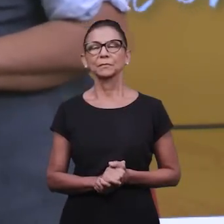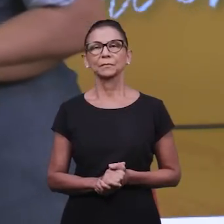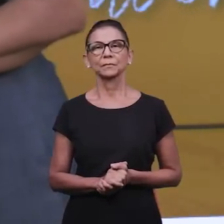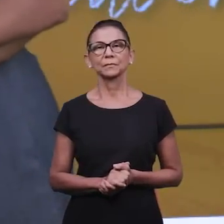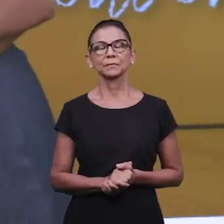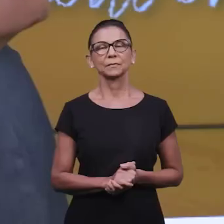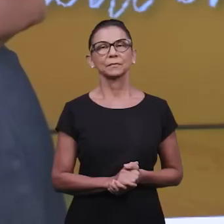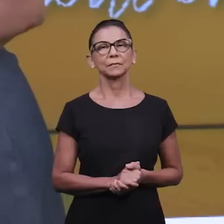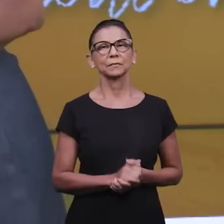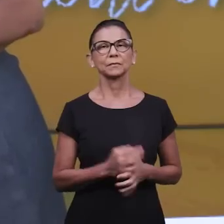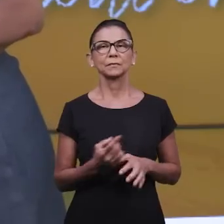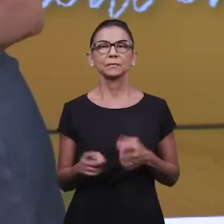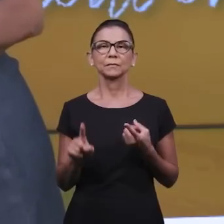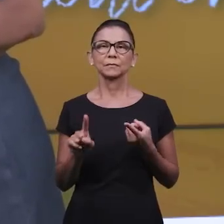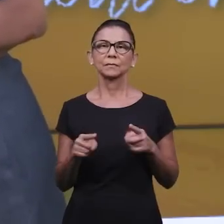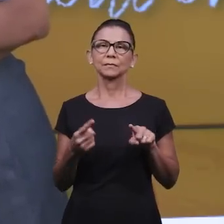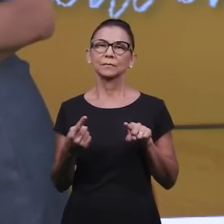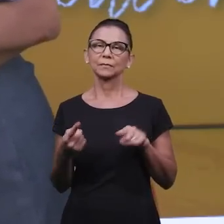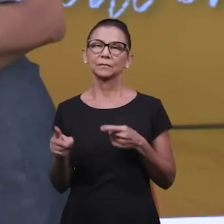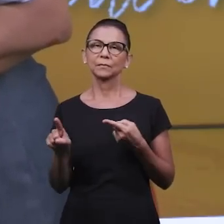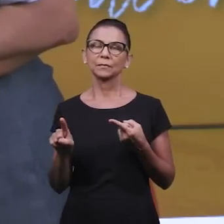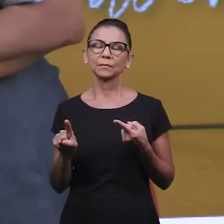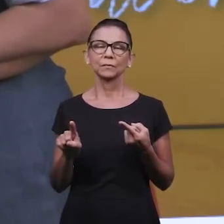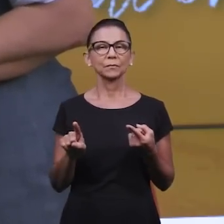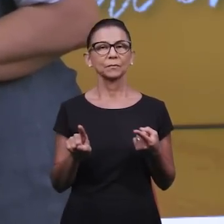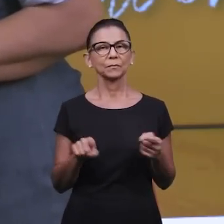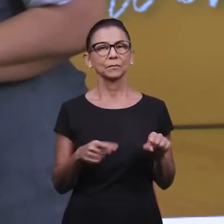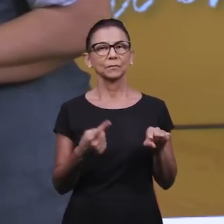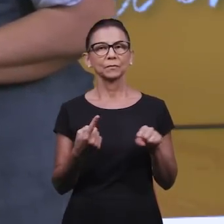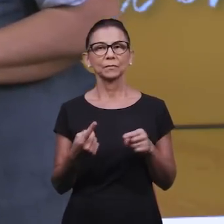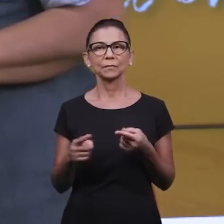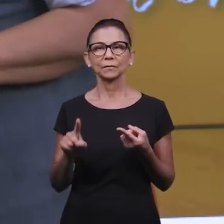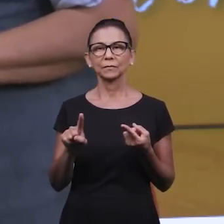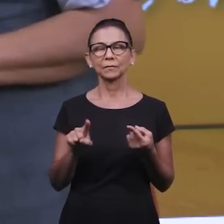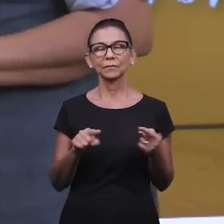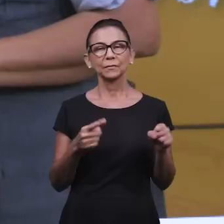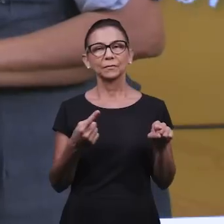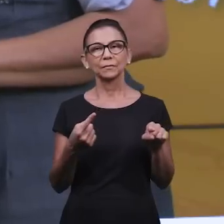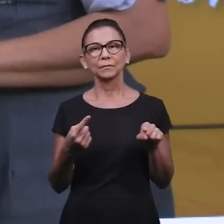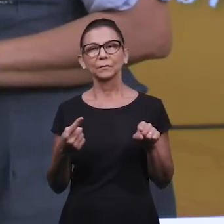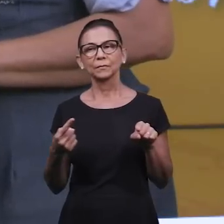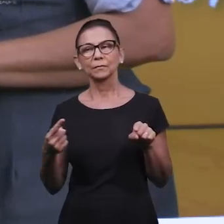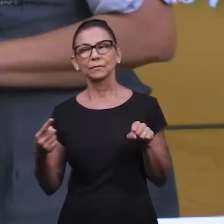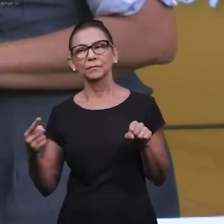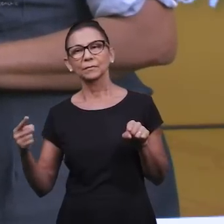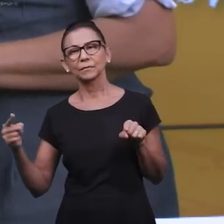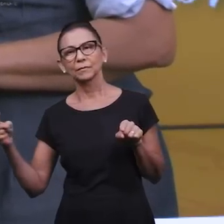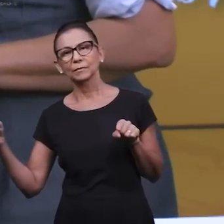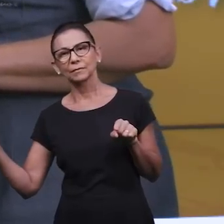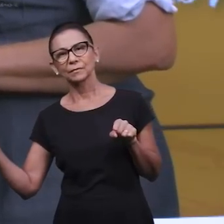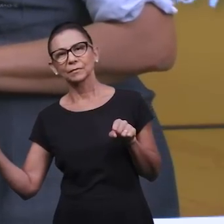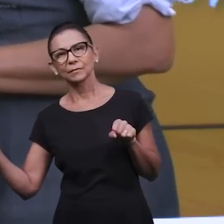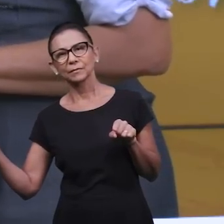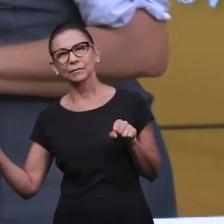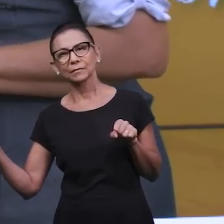Lá. Dó, Lá, Dó, Si, Sol, Si,